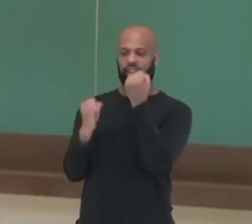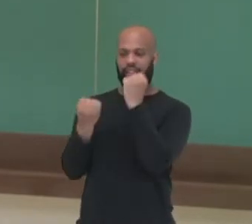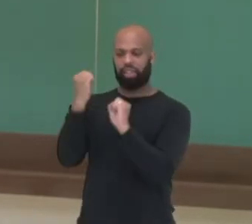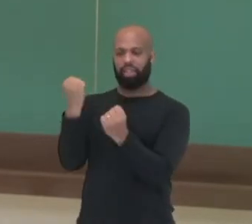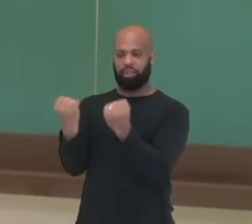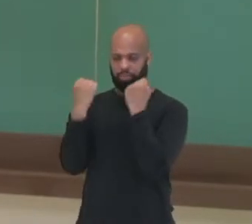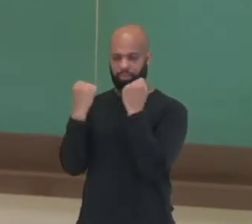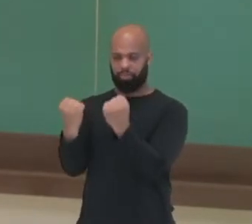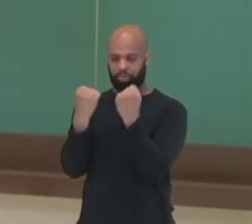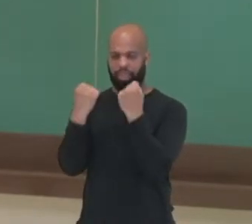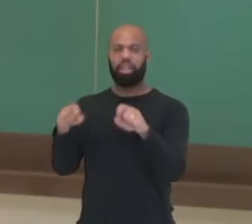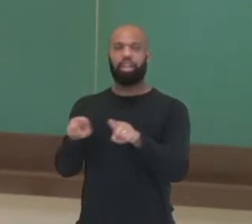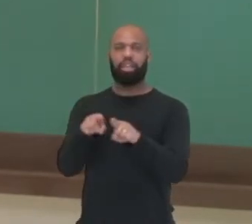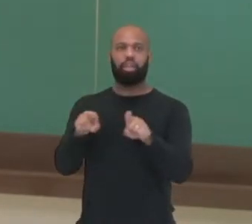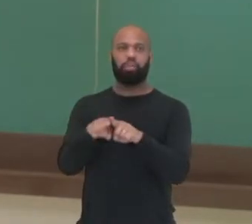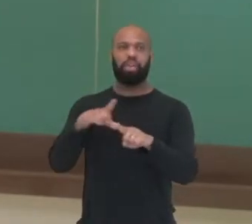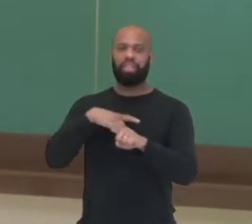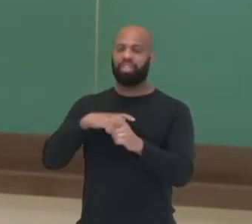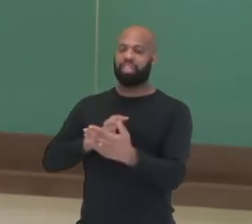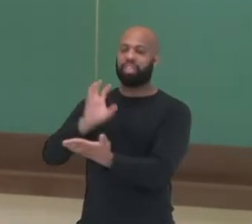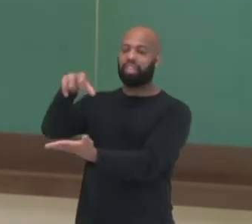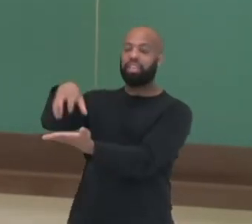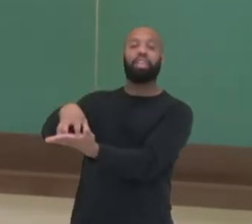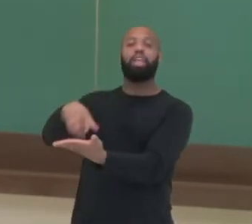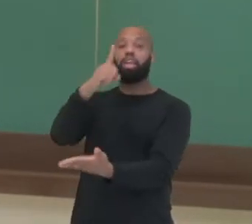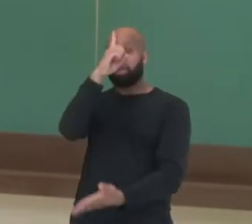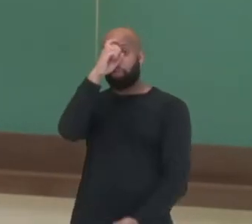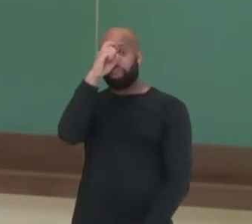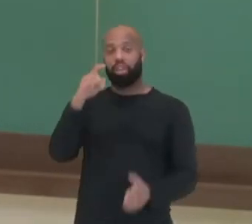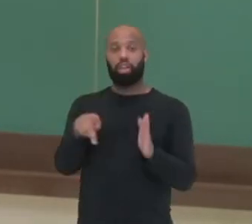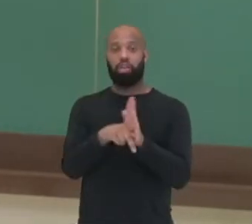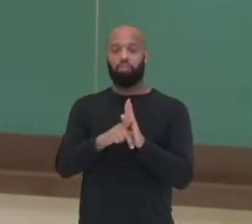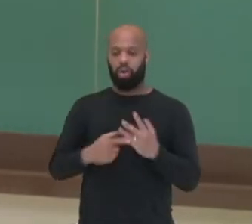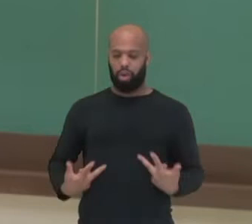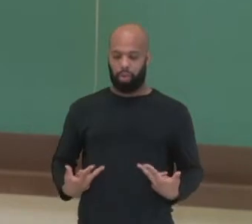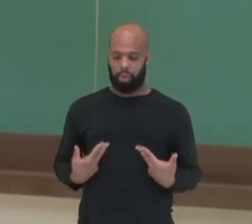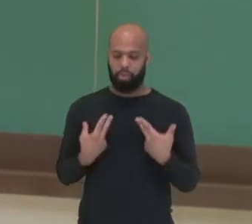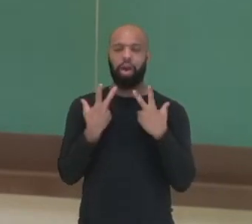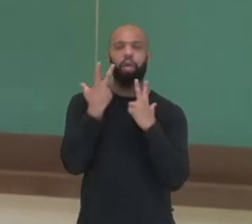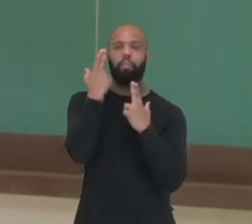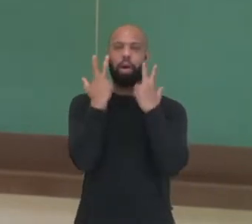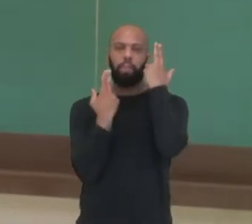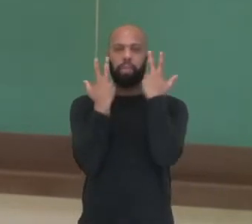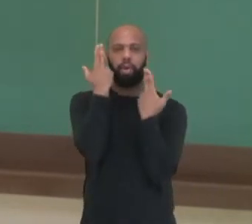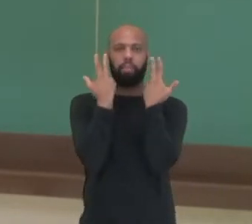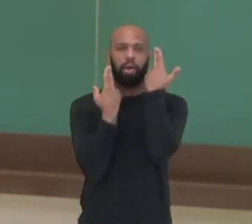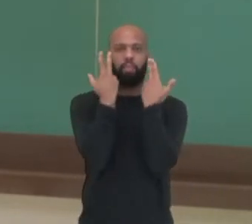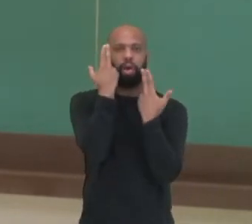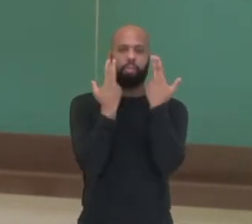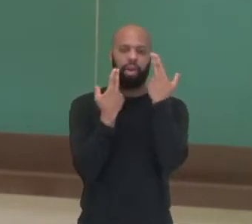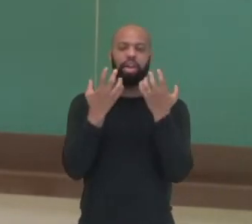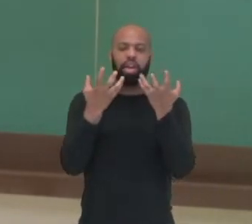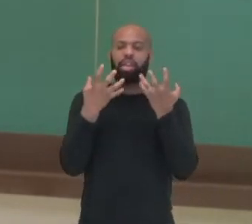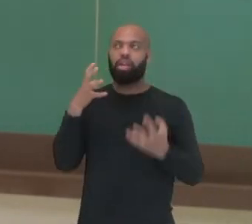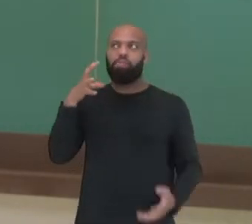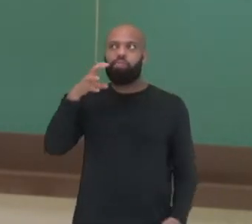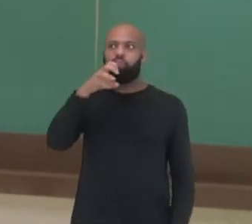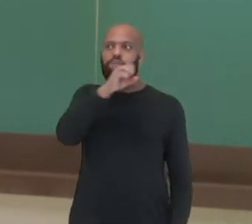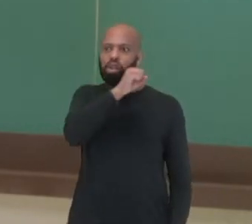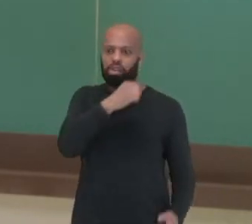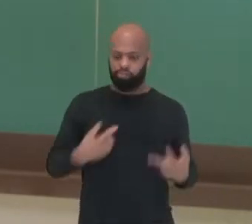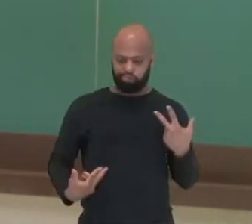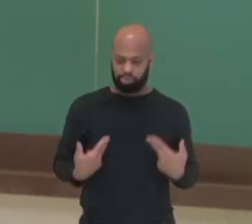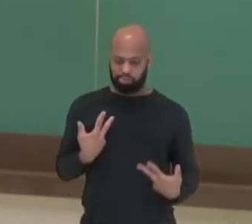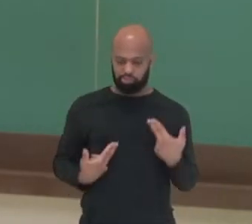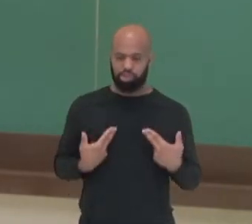cirurgias plásticas. Muitas vezes as pessoas vão atrás do método mais rápido, né? Vai atrás de uma plástica e